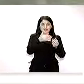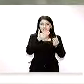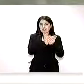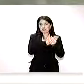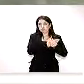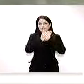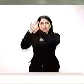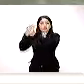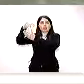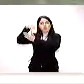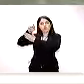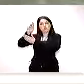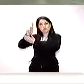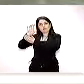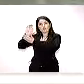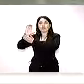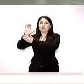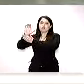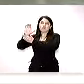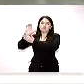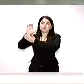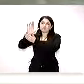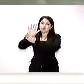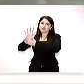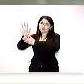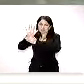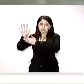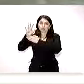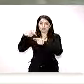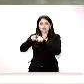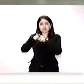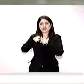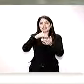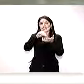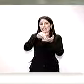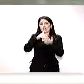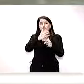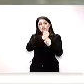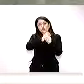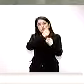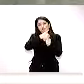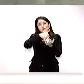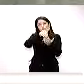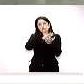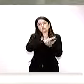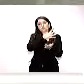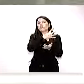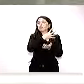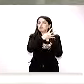estadual e com multa de 300 ufesp ao secretário de obras do município José tadil dos Santos